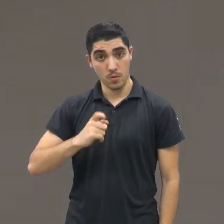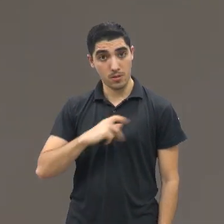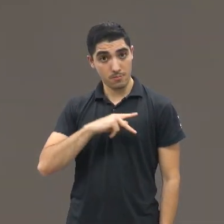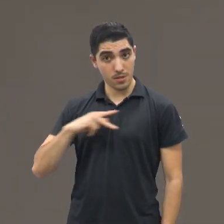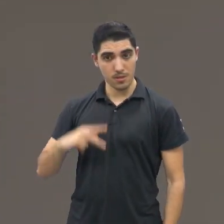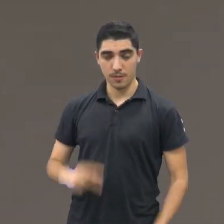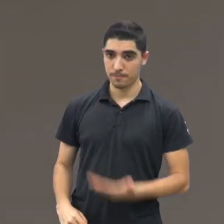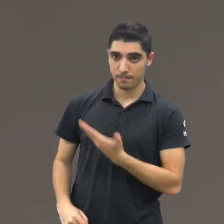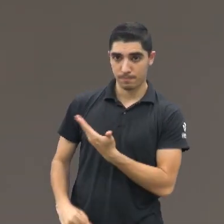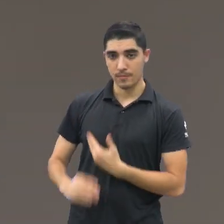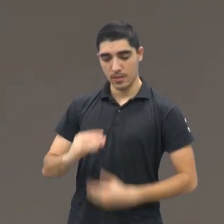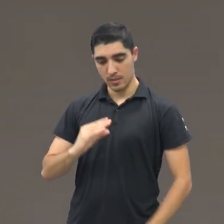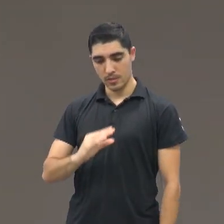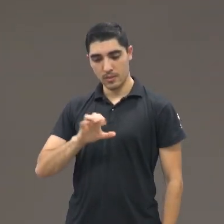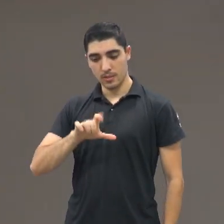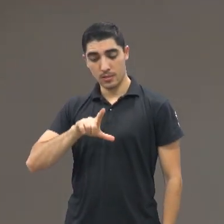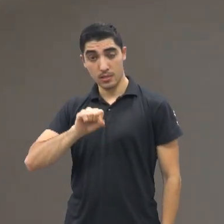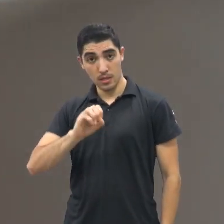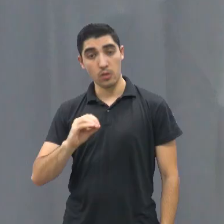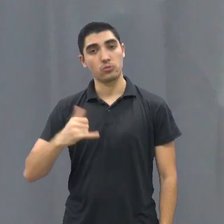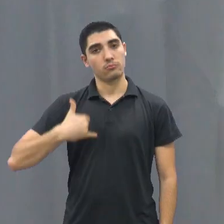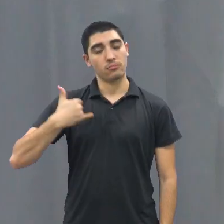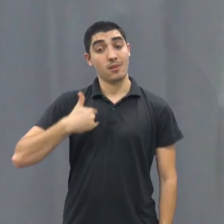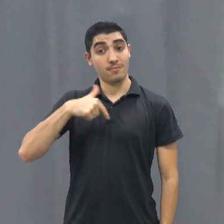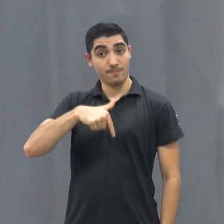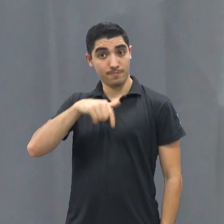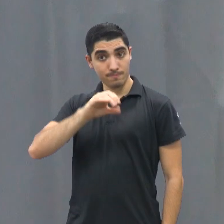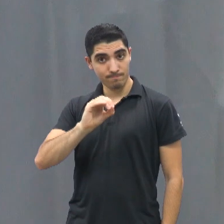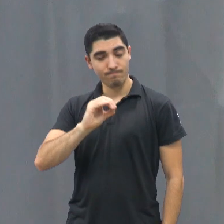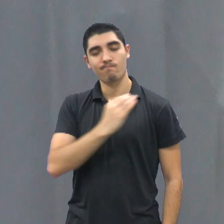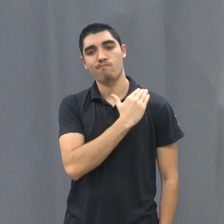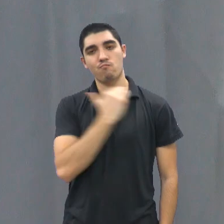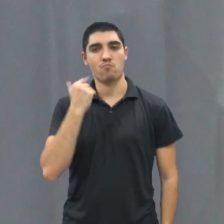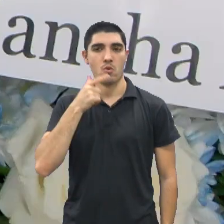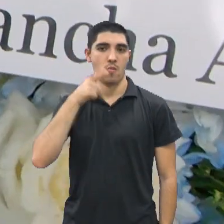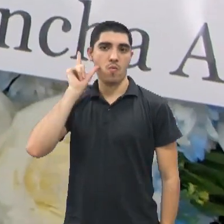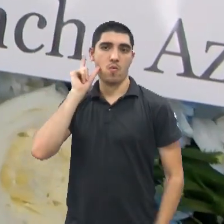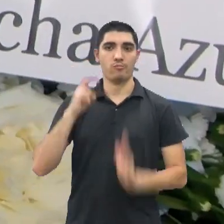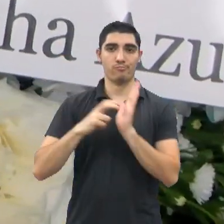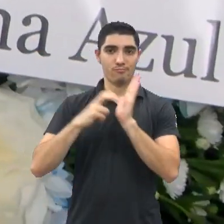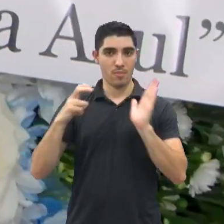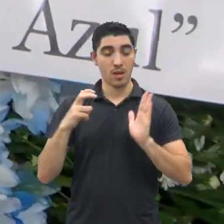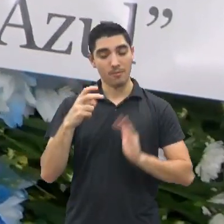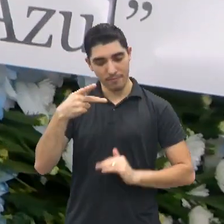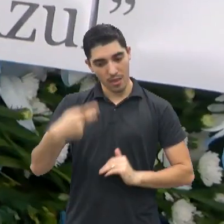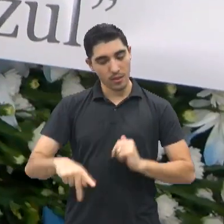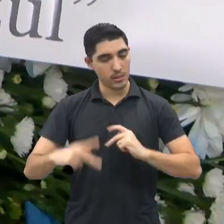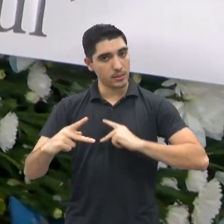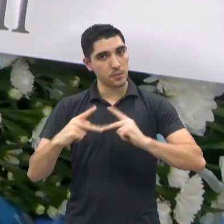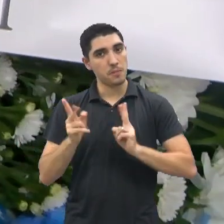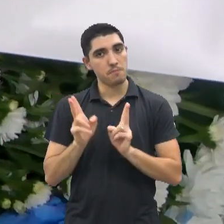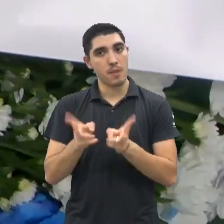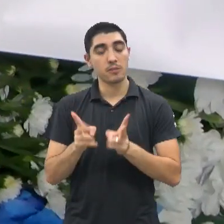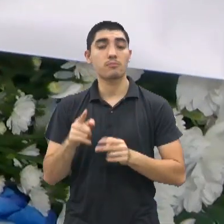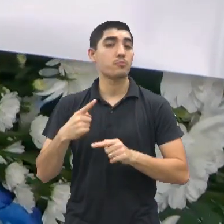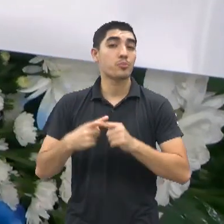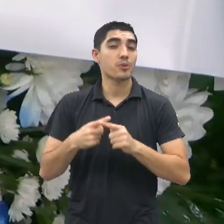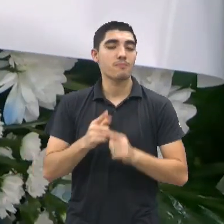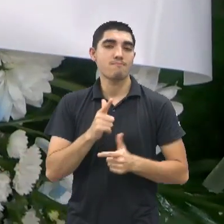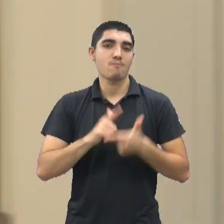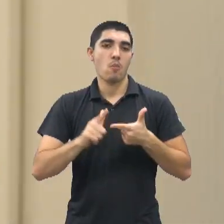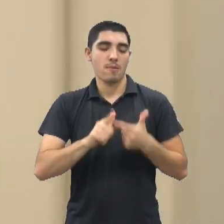cluo Monteiro tinha 70 anos e morreu ontem pela manhã aqui em São José dos Campos devido a problemas